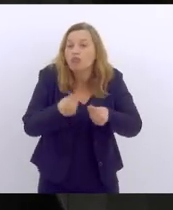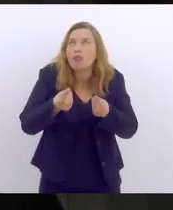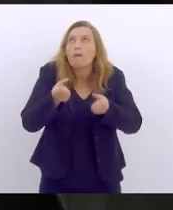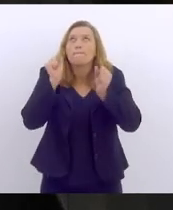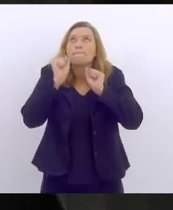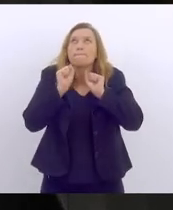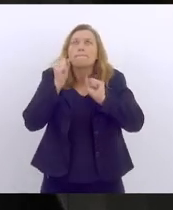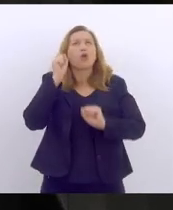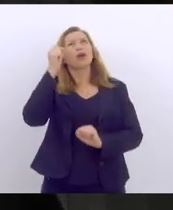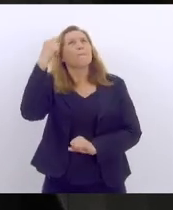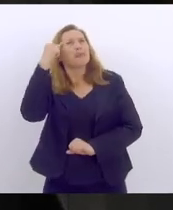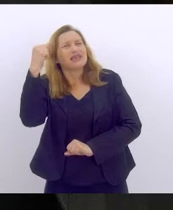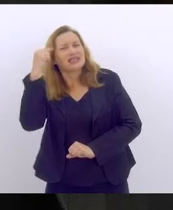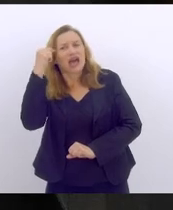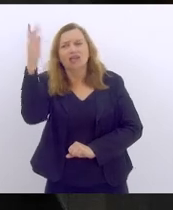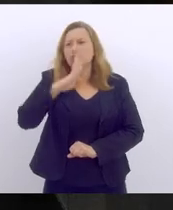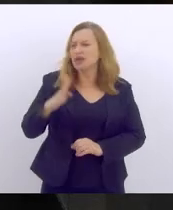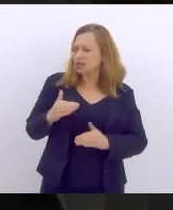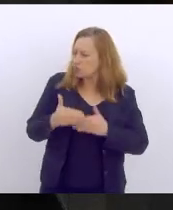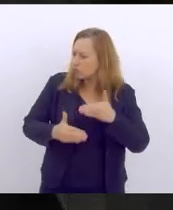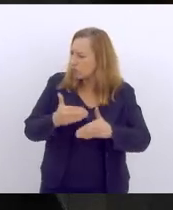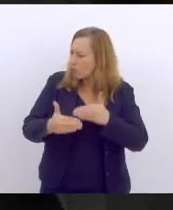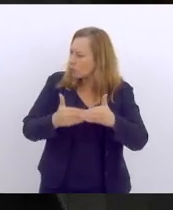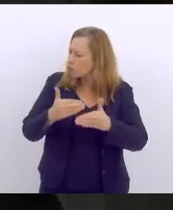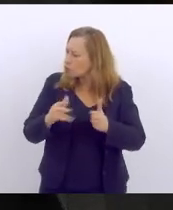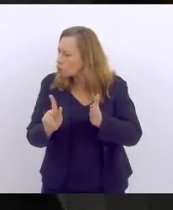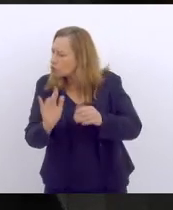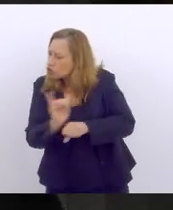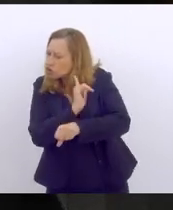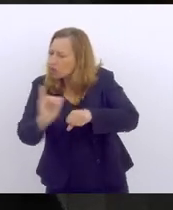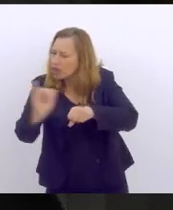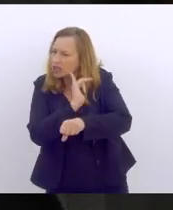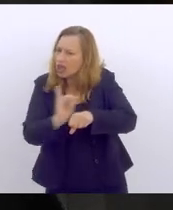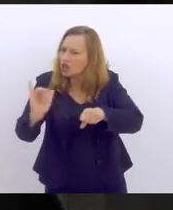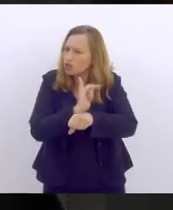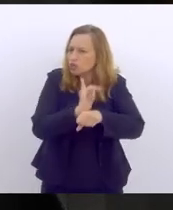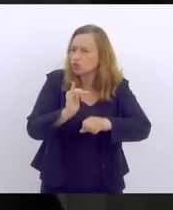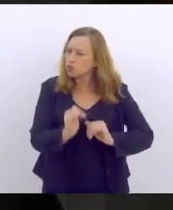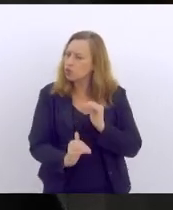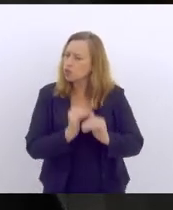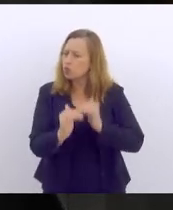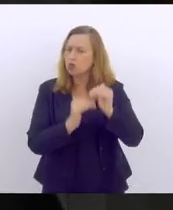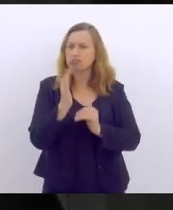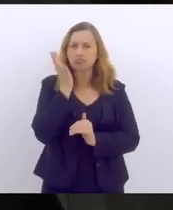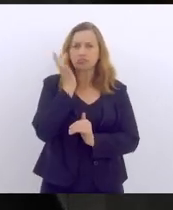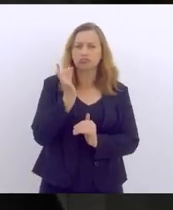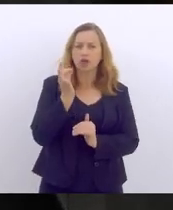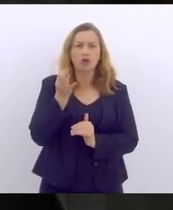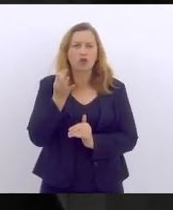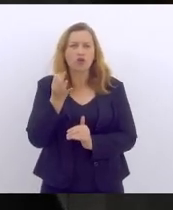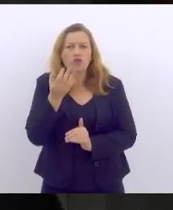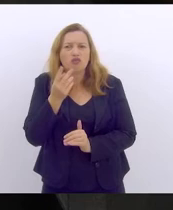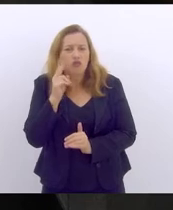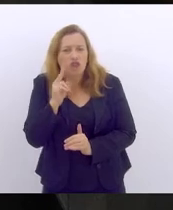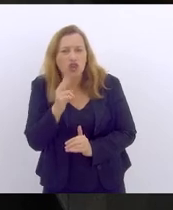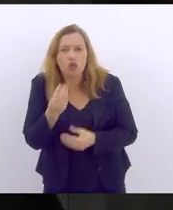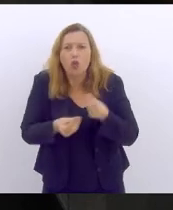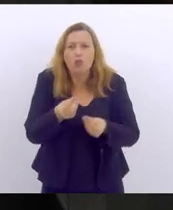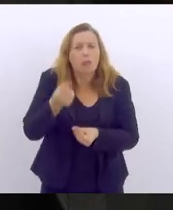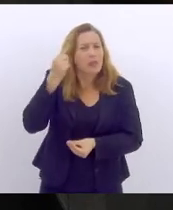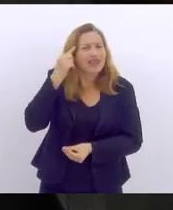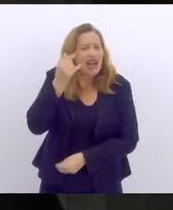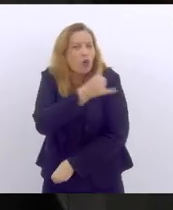pensar no processo no projeto estratégico de desenvolvimento não sei não vejo como o Rio de Janeiro possa pensar